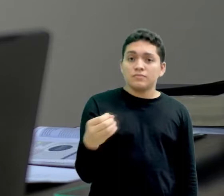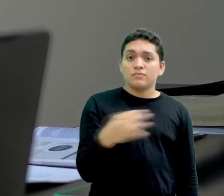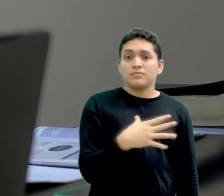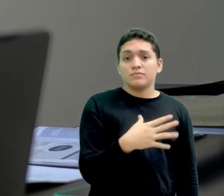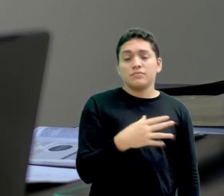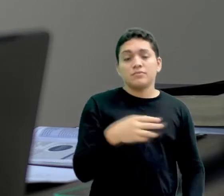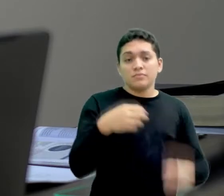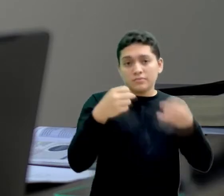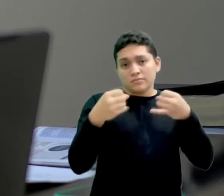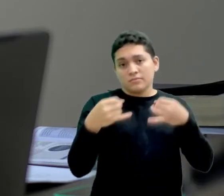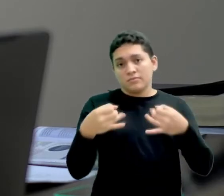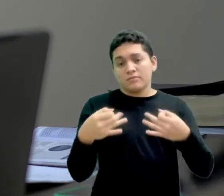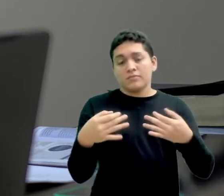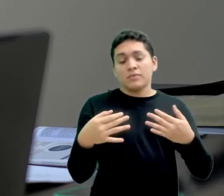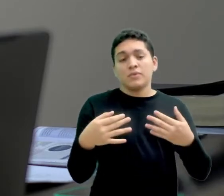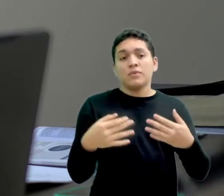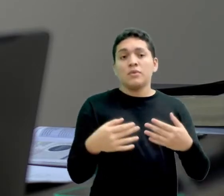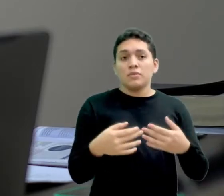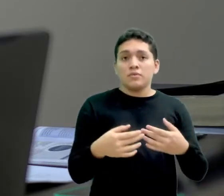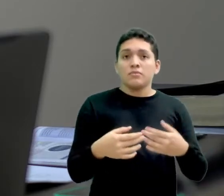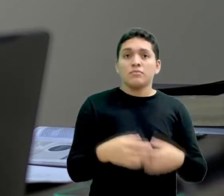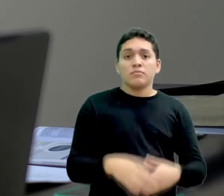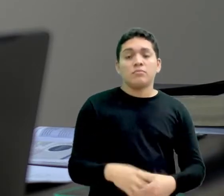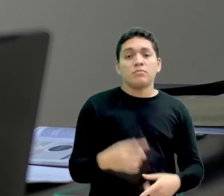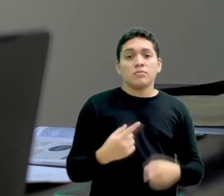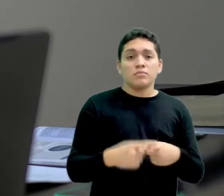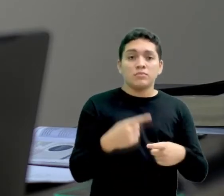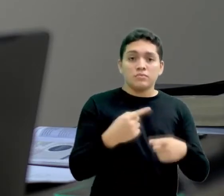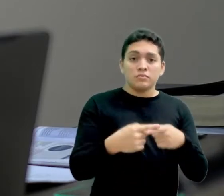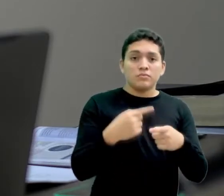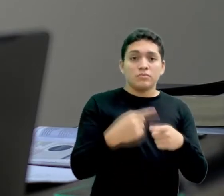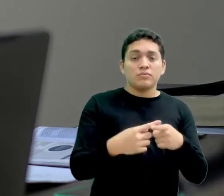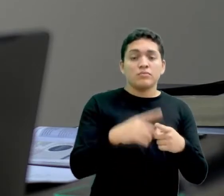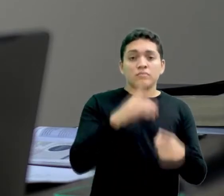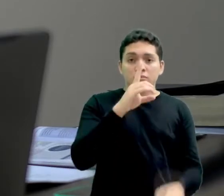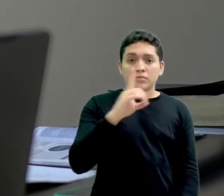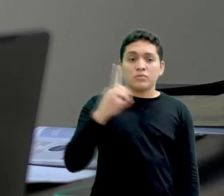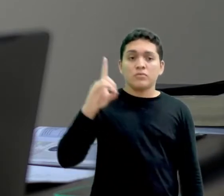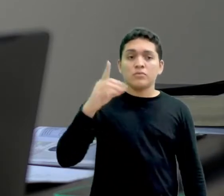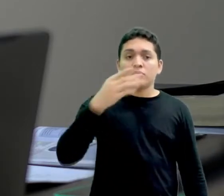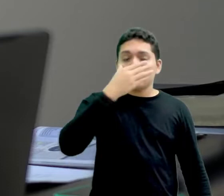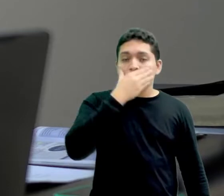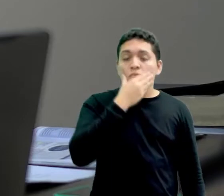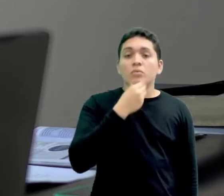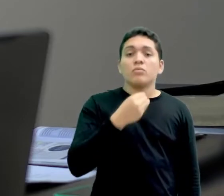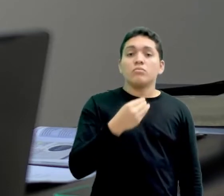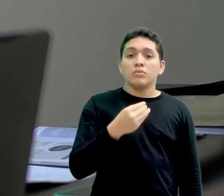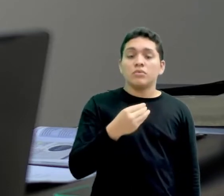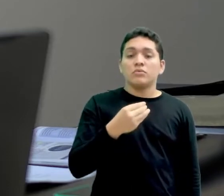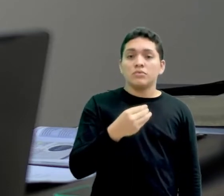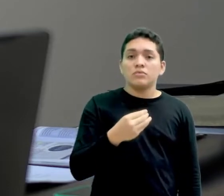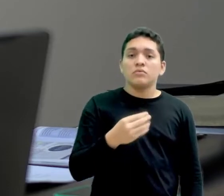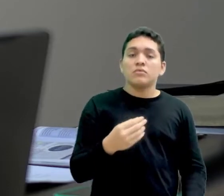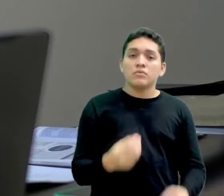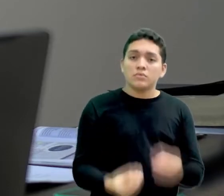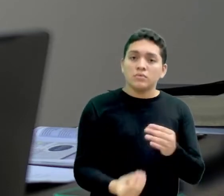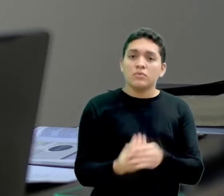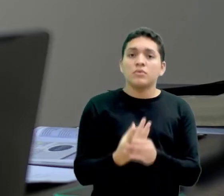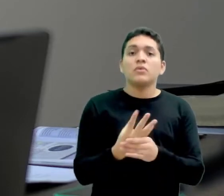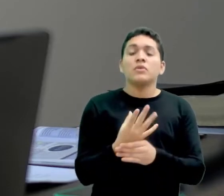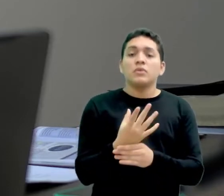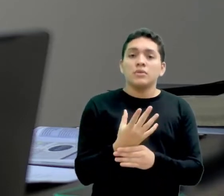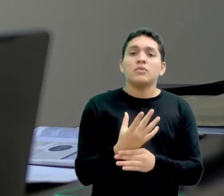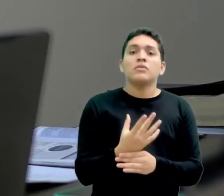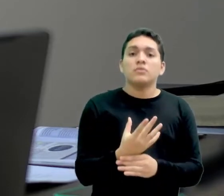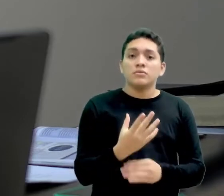dizer, olha, isso é extremamente grave porque o homem foi feito à imagem, né, foi criado à